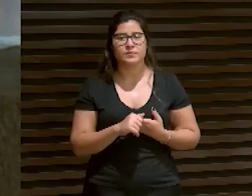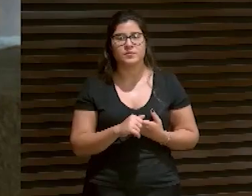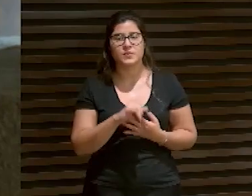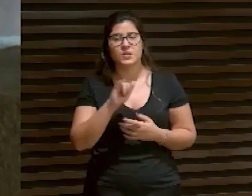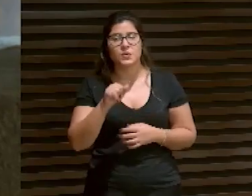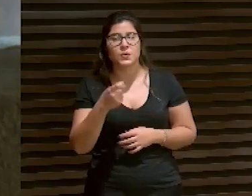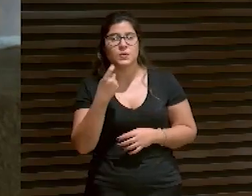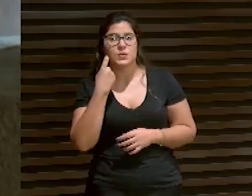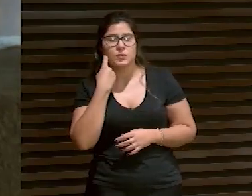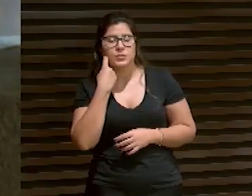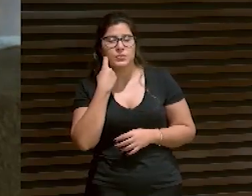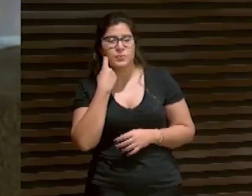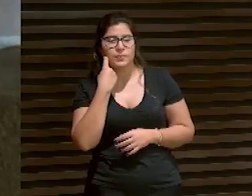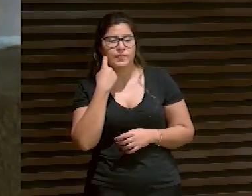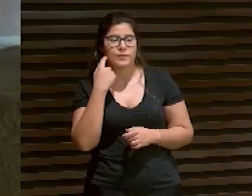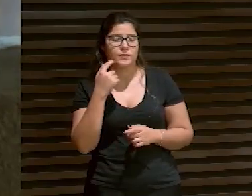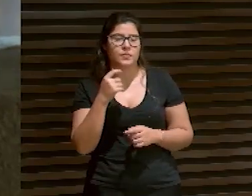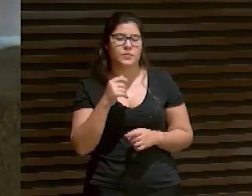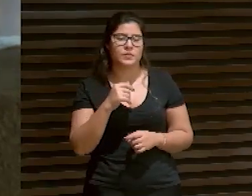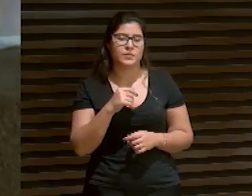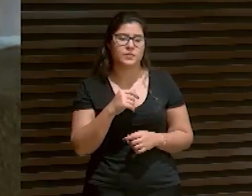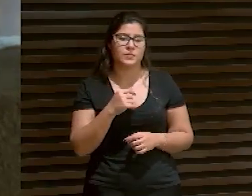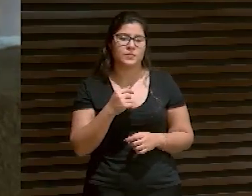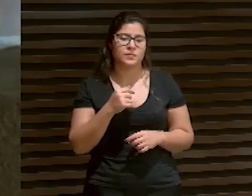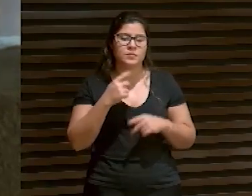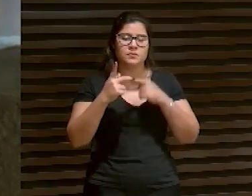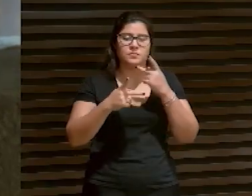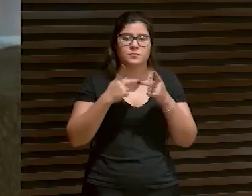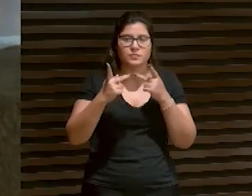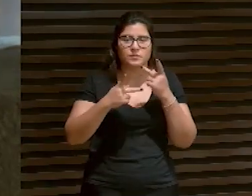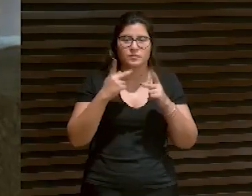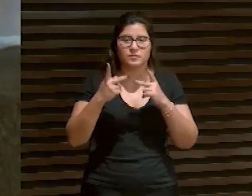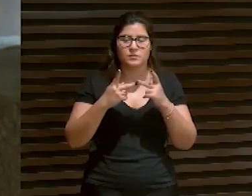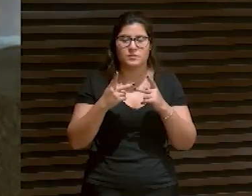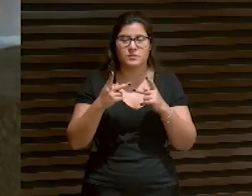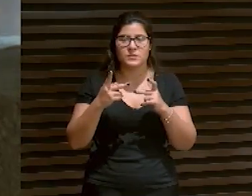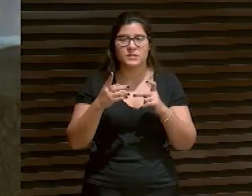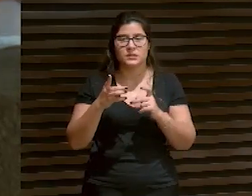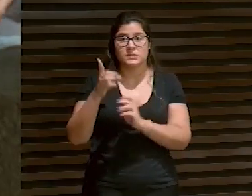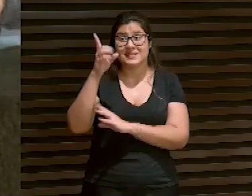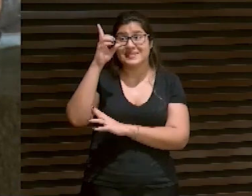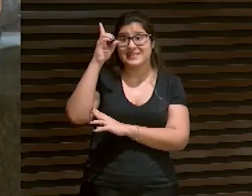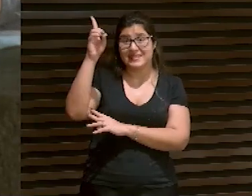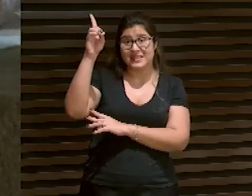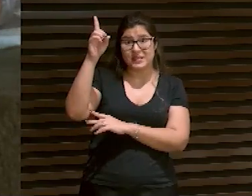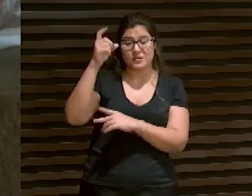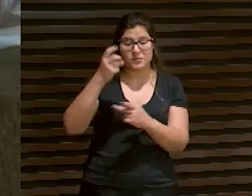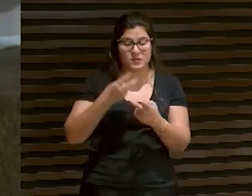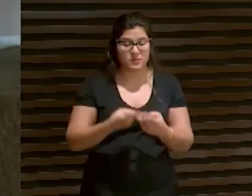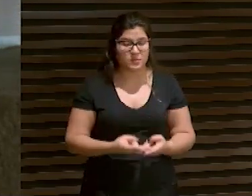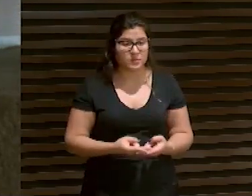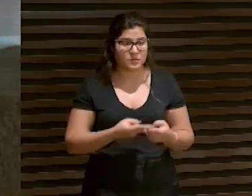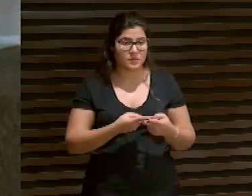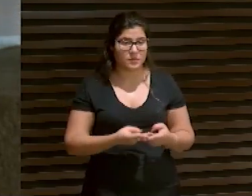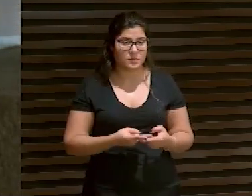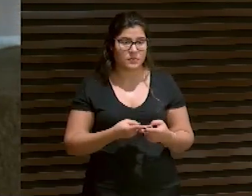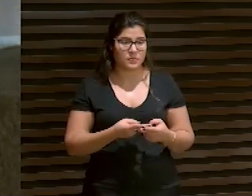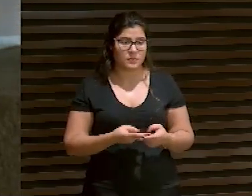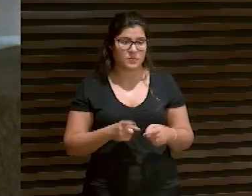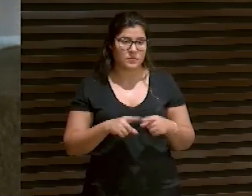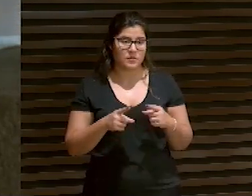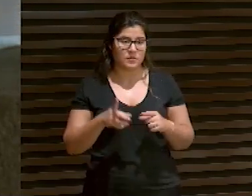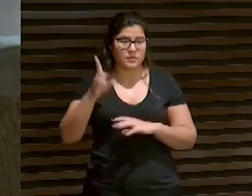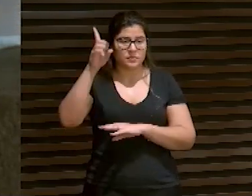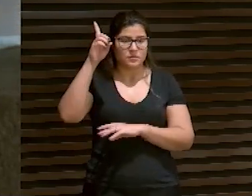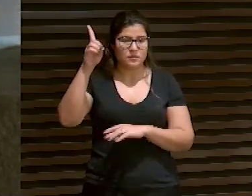lembra da parte onde o texto fala que Deus ele é compassivo, mas ele se esquece que Deus também visita a iniquidade. Jonas, ele conhecia